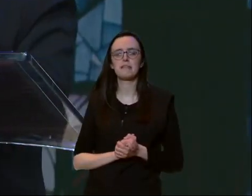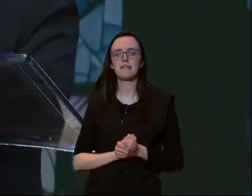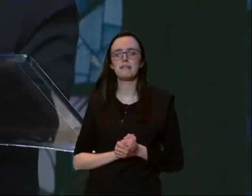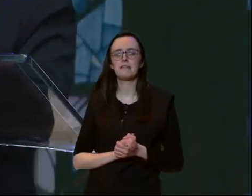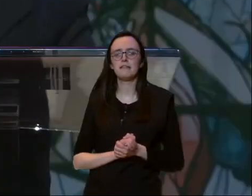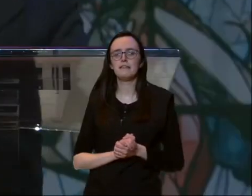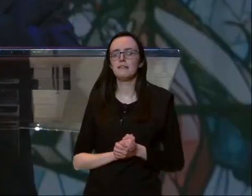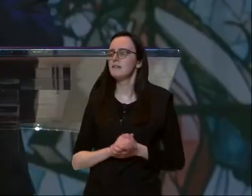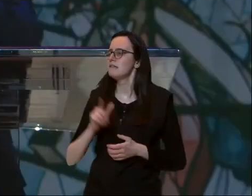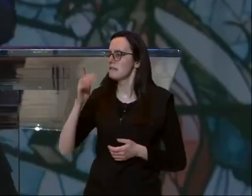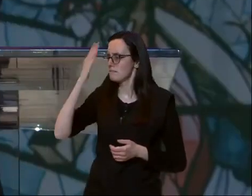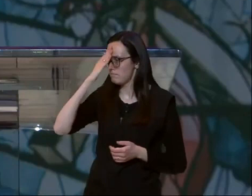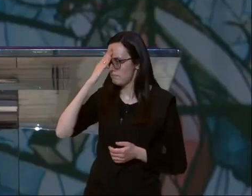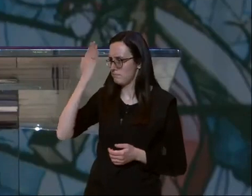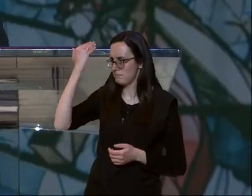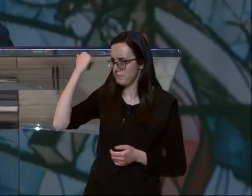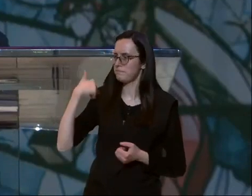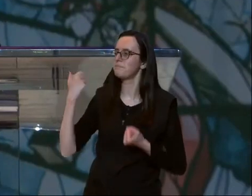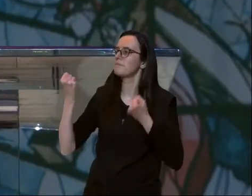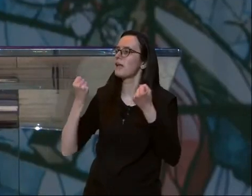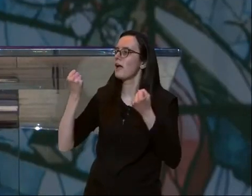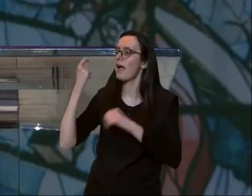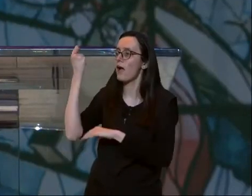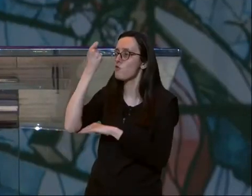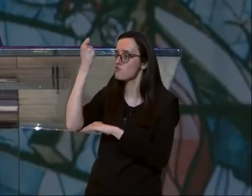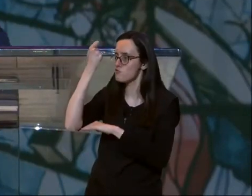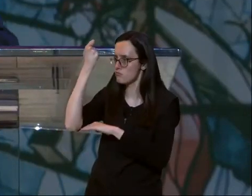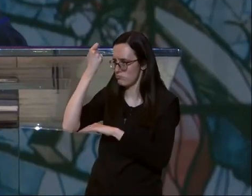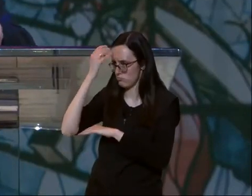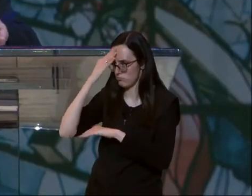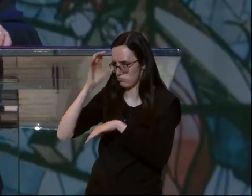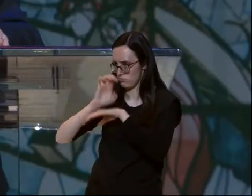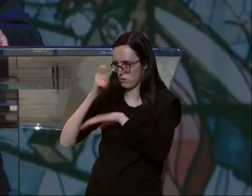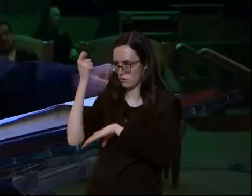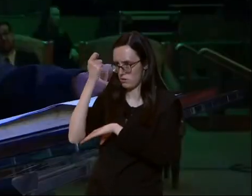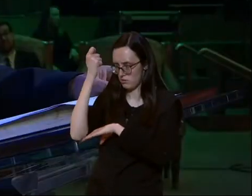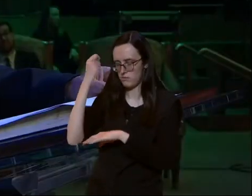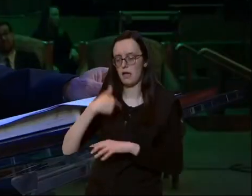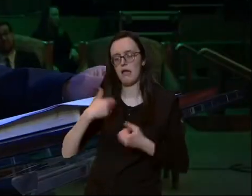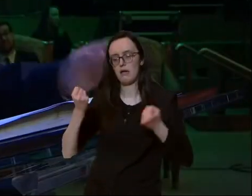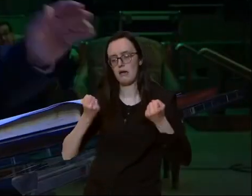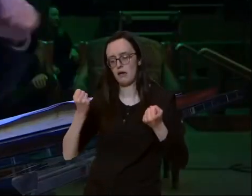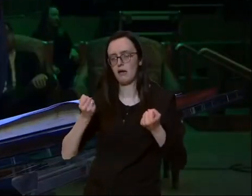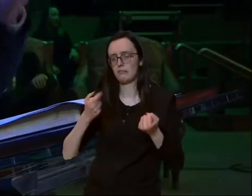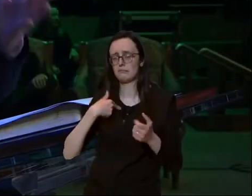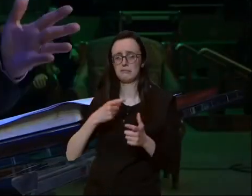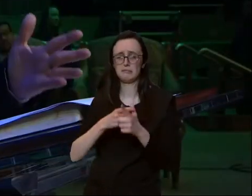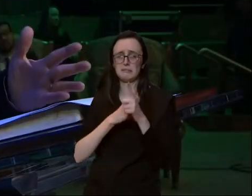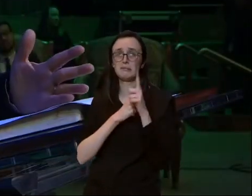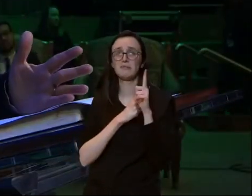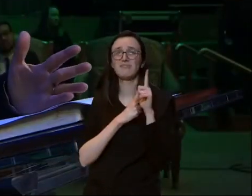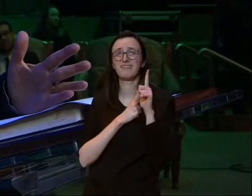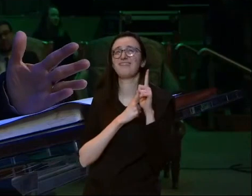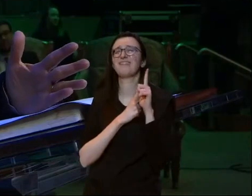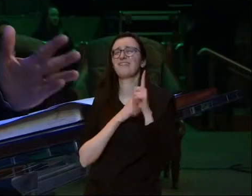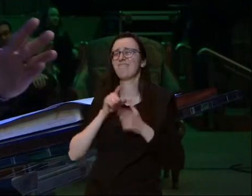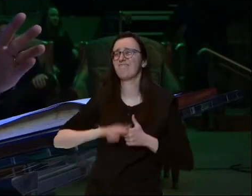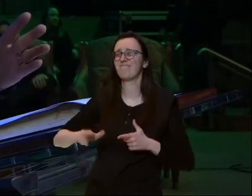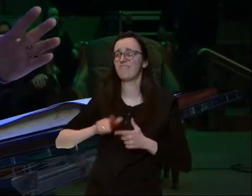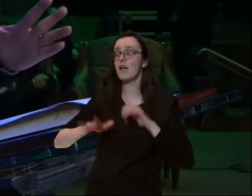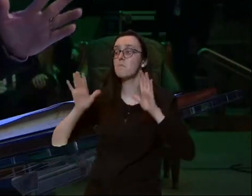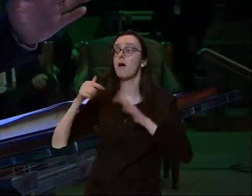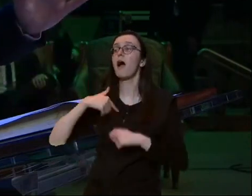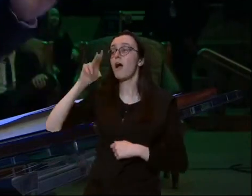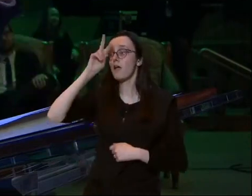a BR-116, sentido Rio Grande do Sul, e minha dívida muito grande, mas aquilo na minha cabeça, Deus é